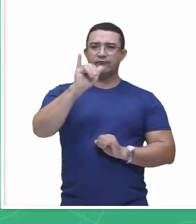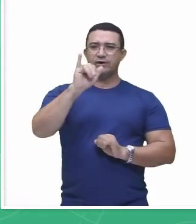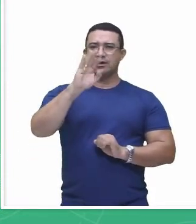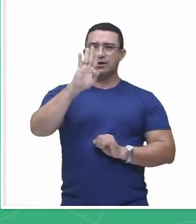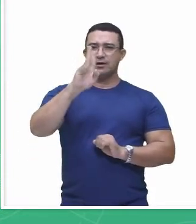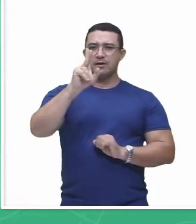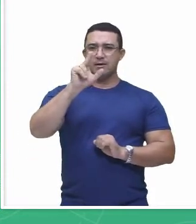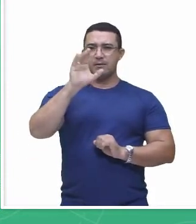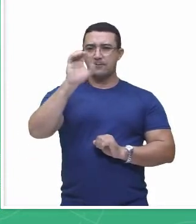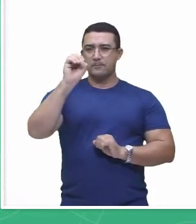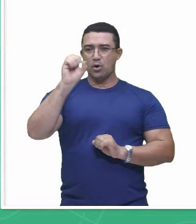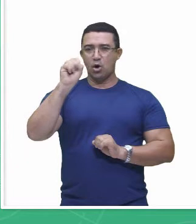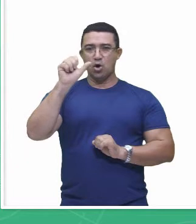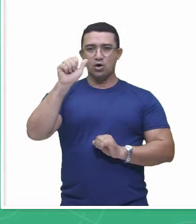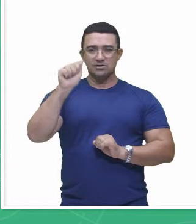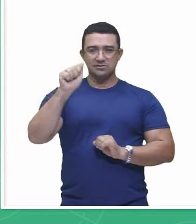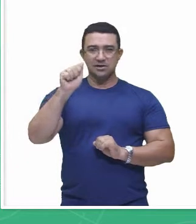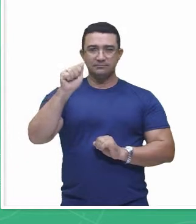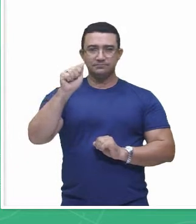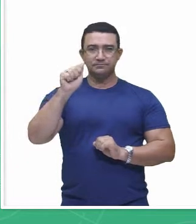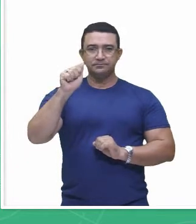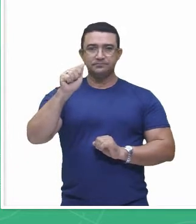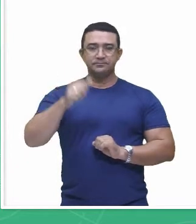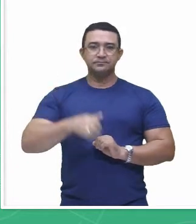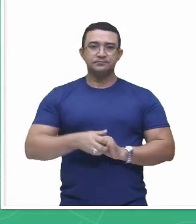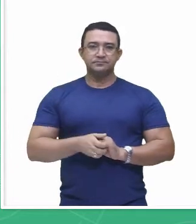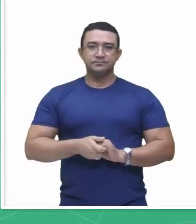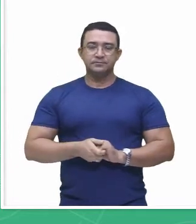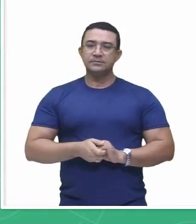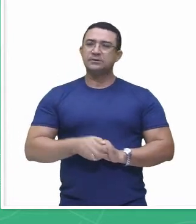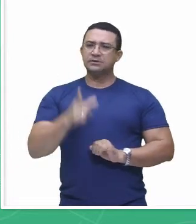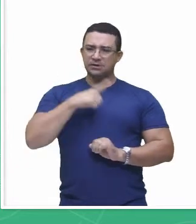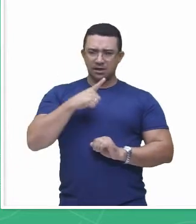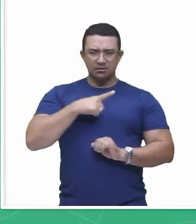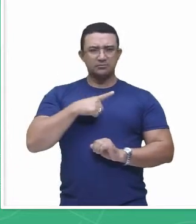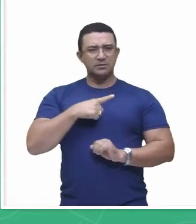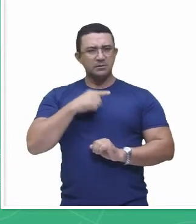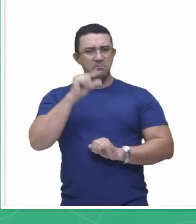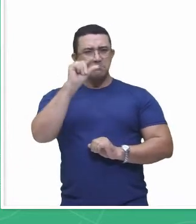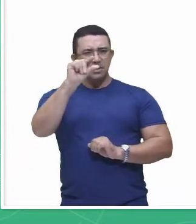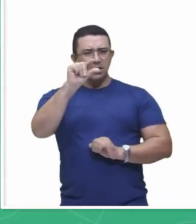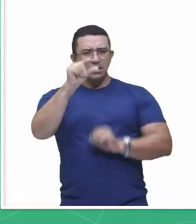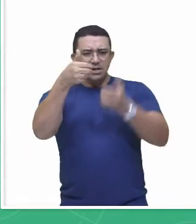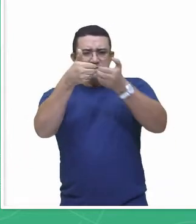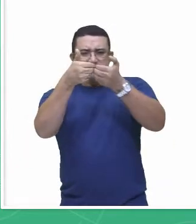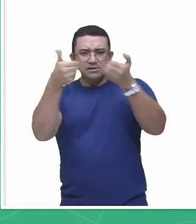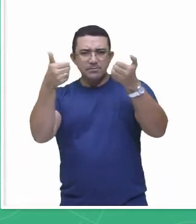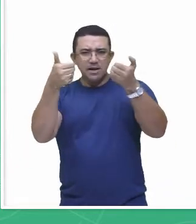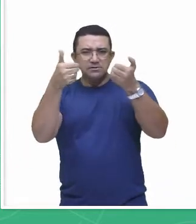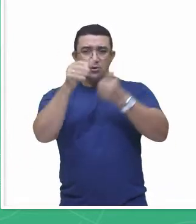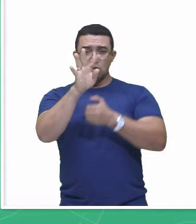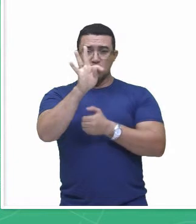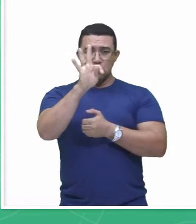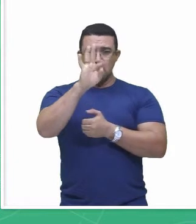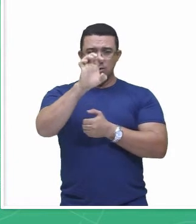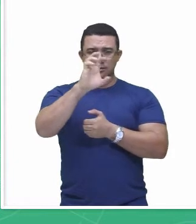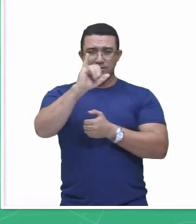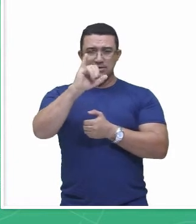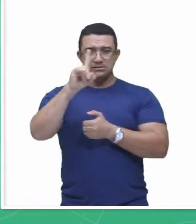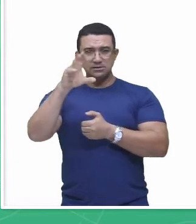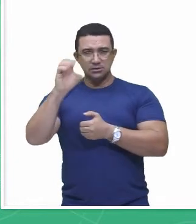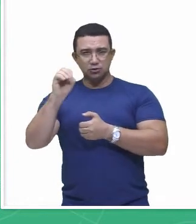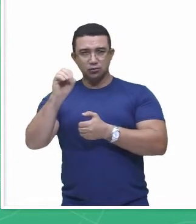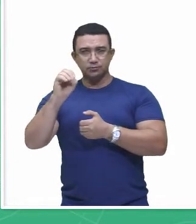também chamadas de sinartroses ou imóveis, possuem uma pequena separação com tecido conjuntivo